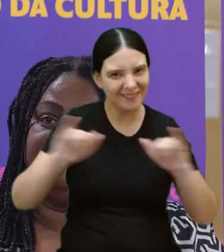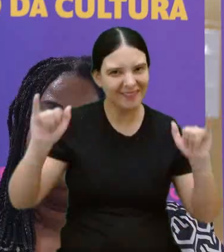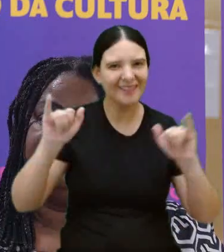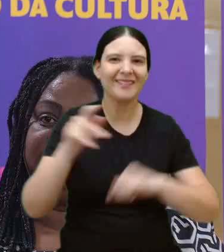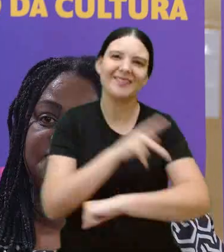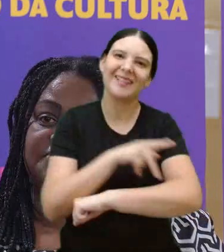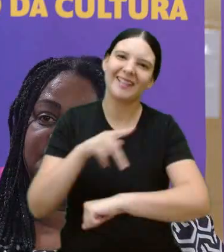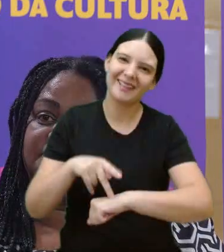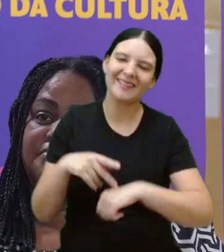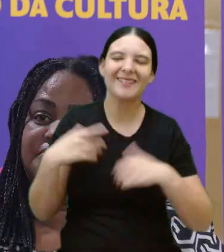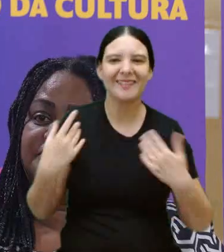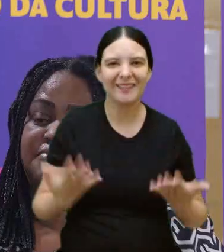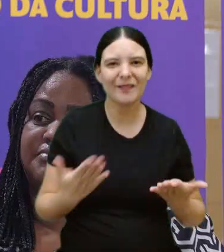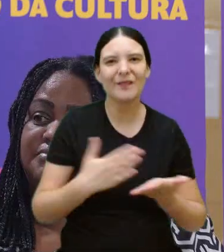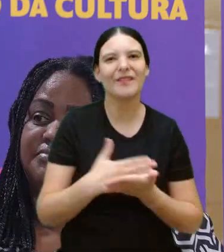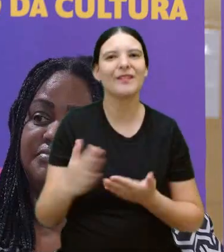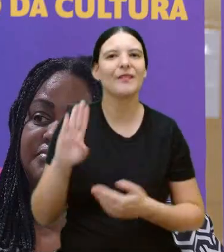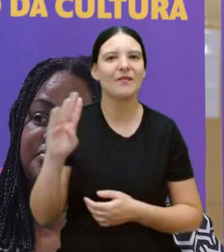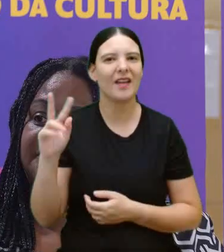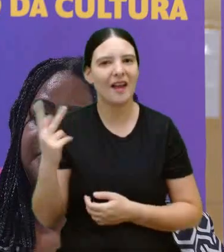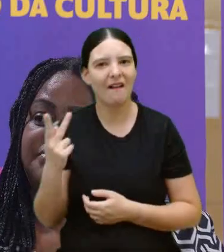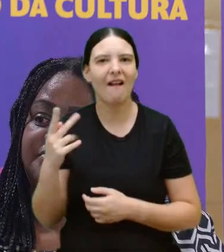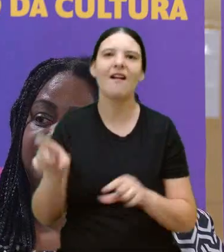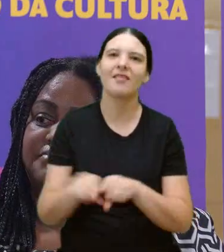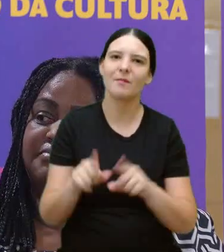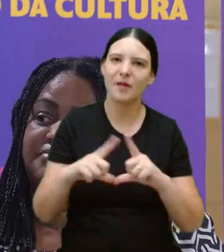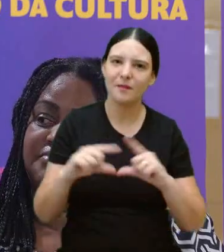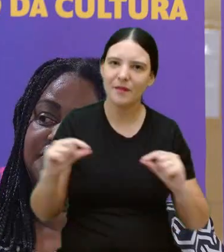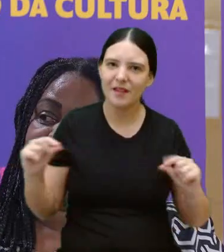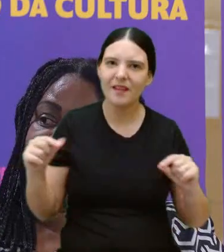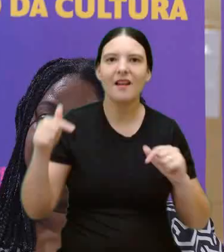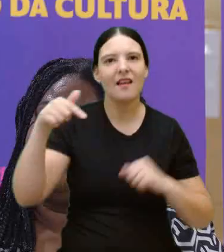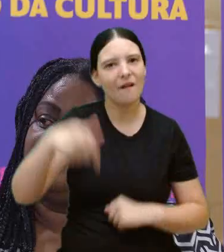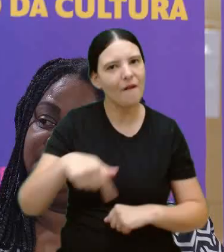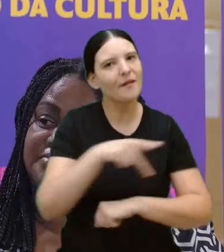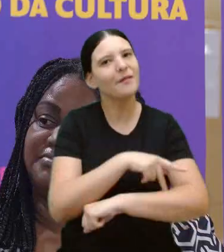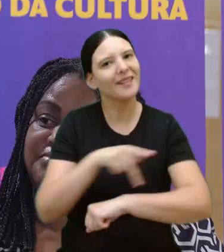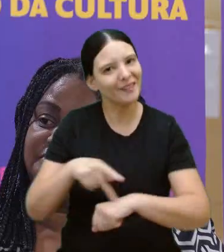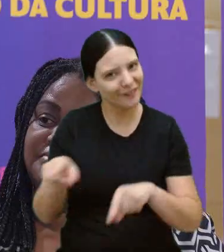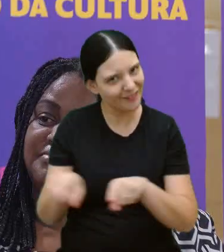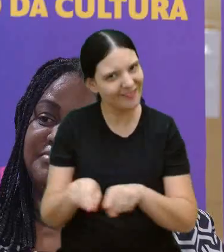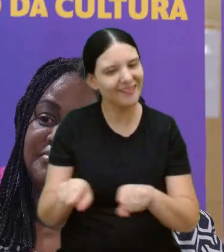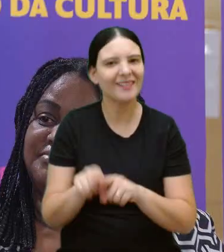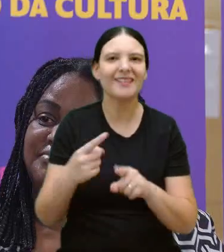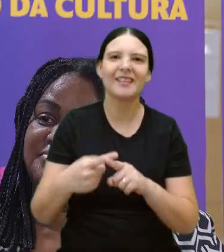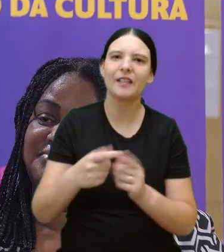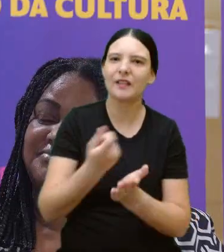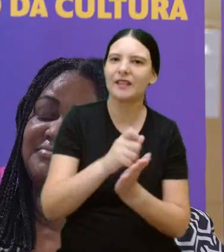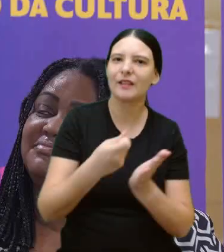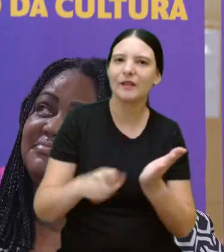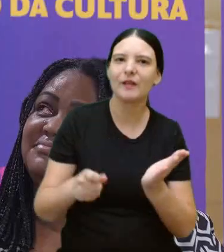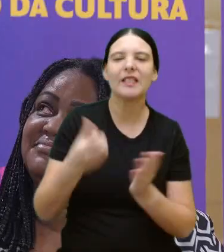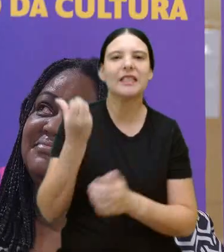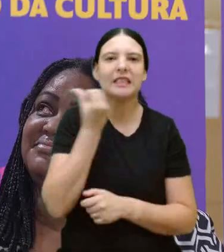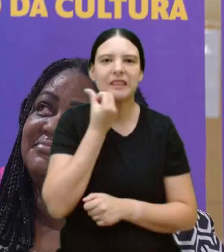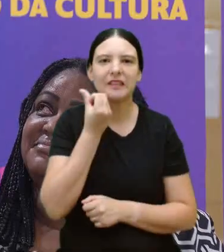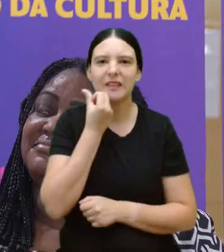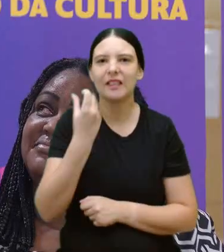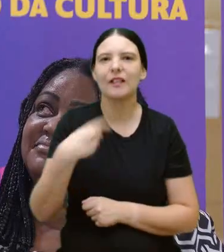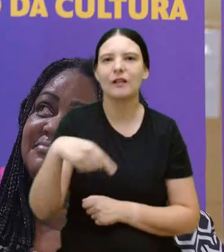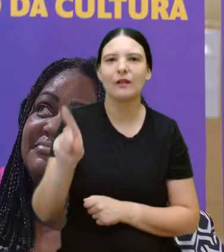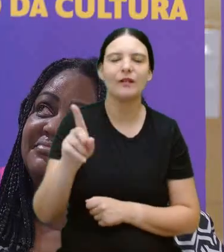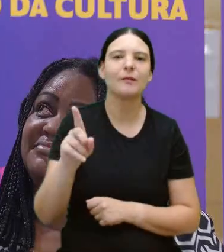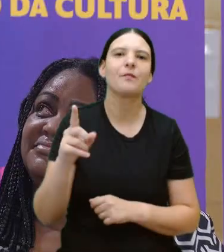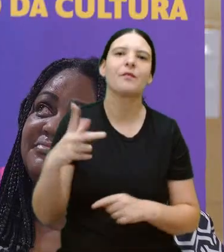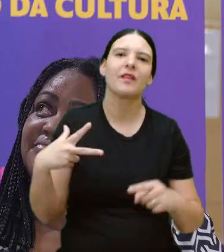lá em Belo Horizonte, está em Brasília, e é a nossa grande referência cultural, nosso grande escritor. sexta-feira a gente vai fazer esse